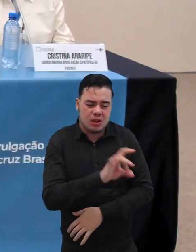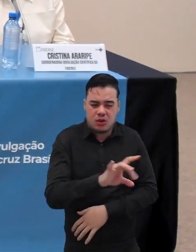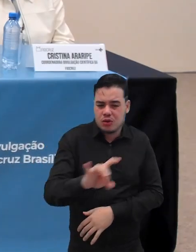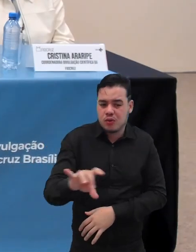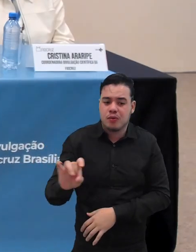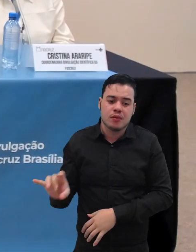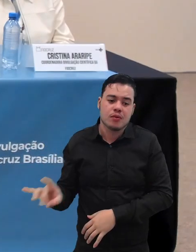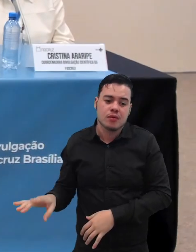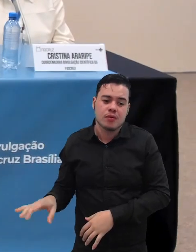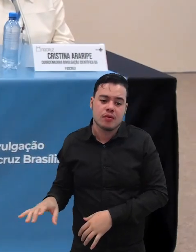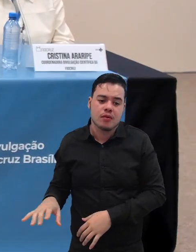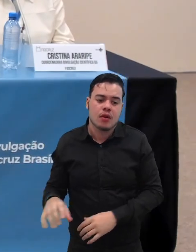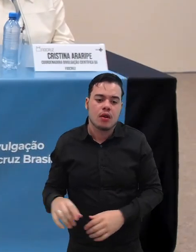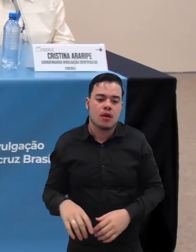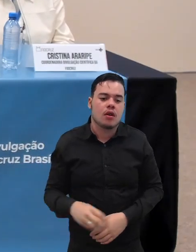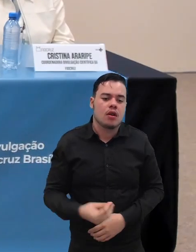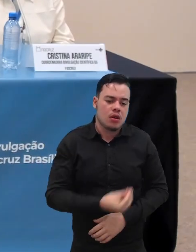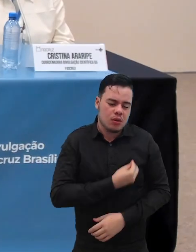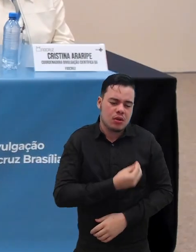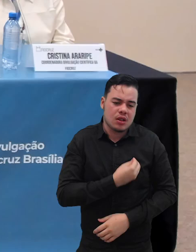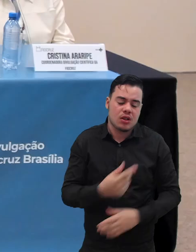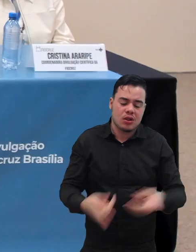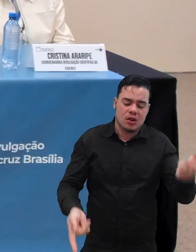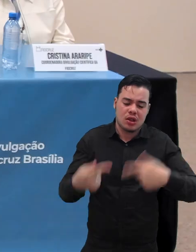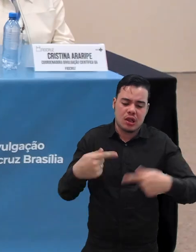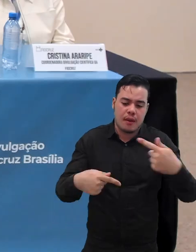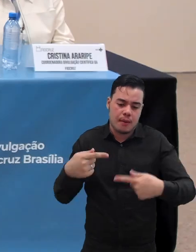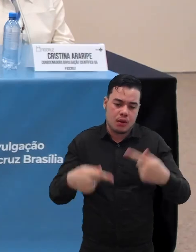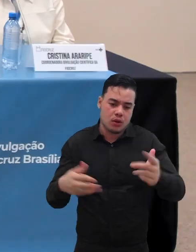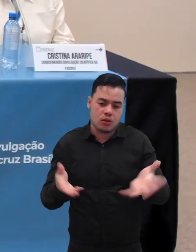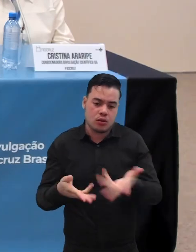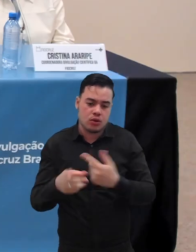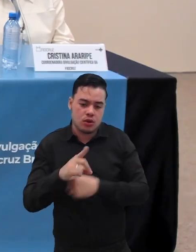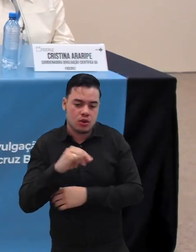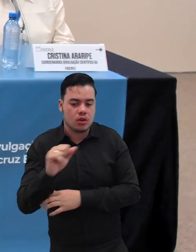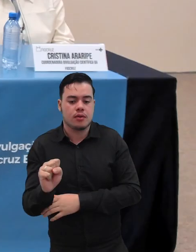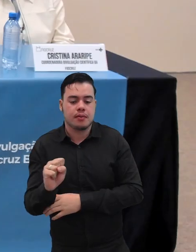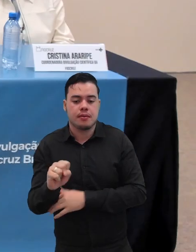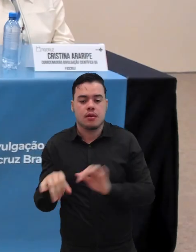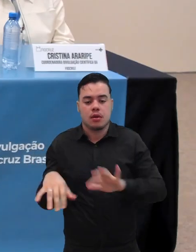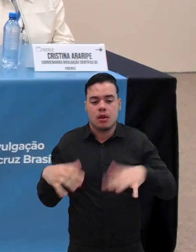que a divulgação científica esteja presente nesses debates. Né? Então,